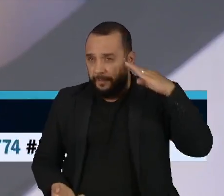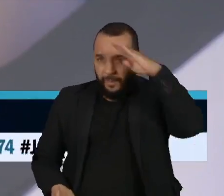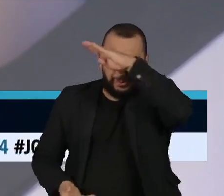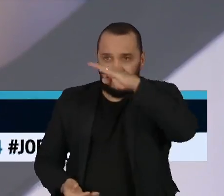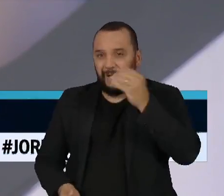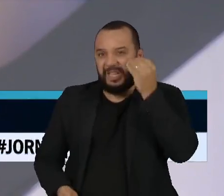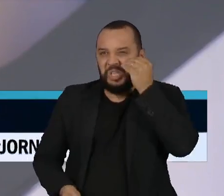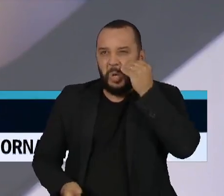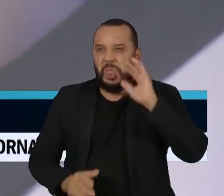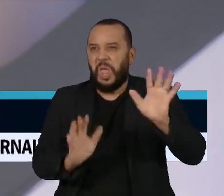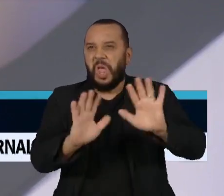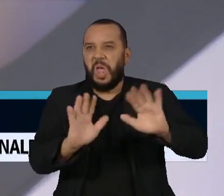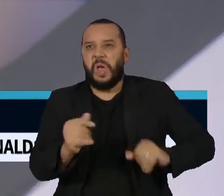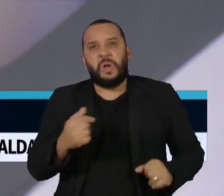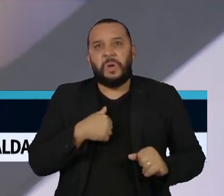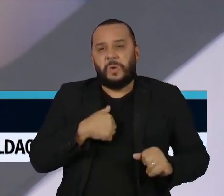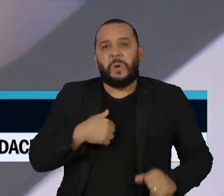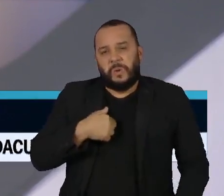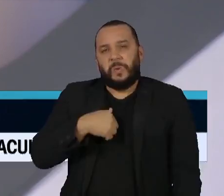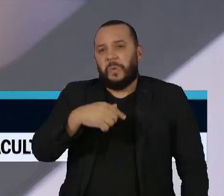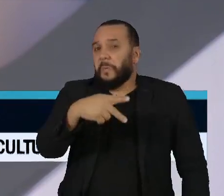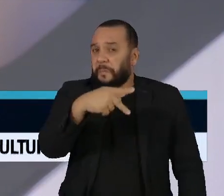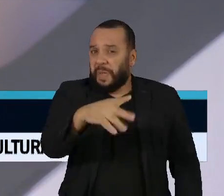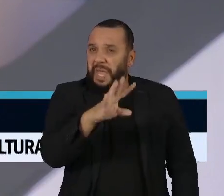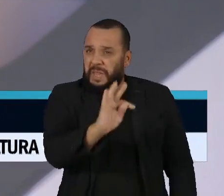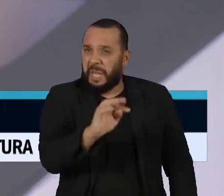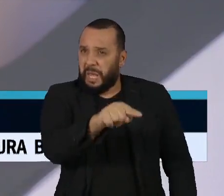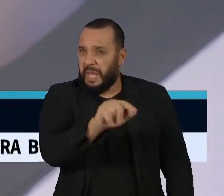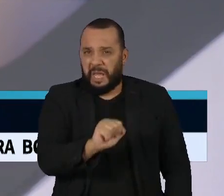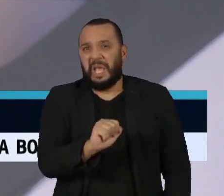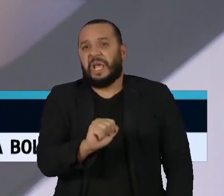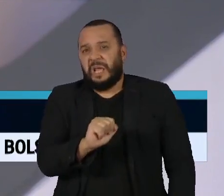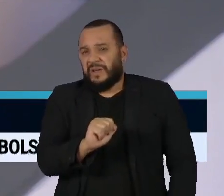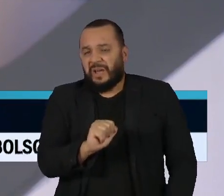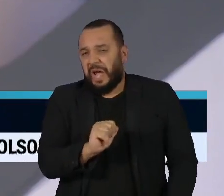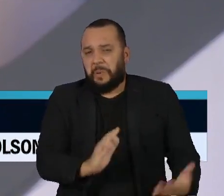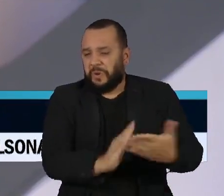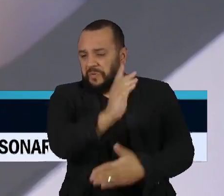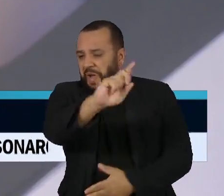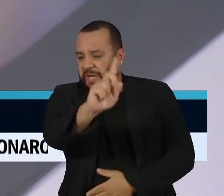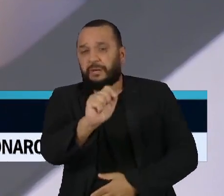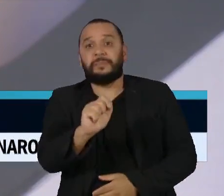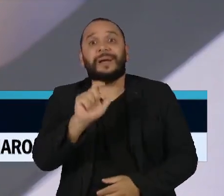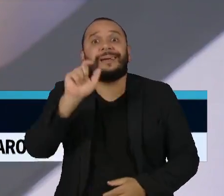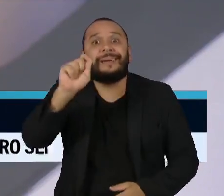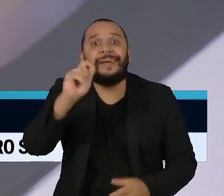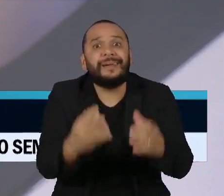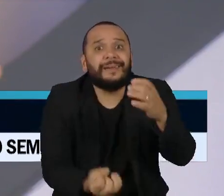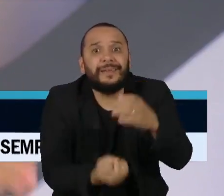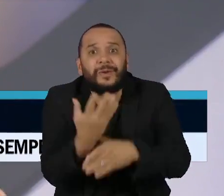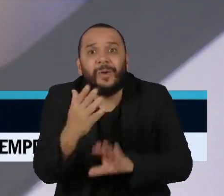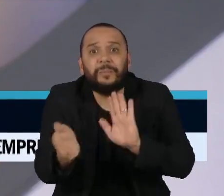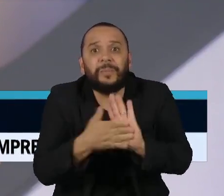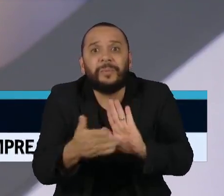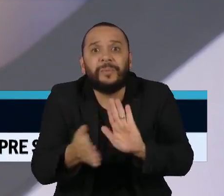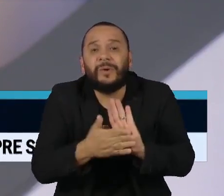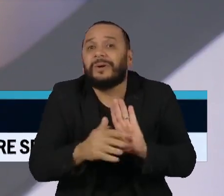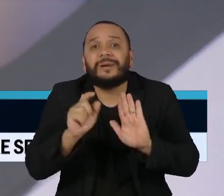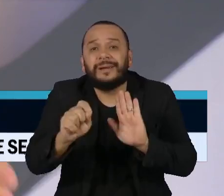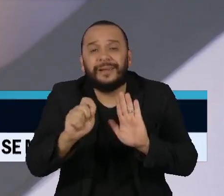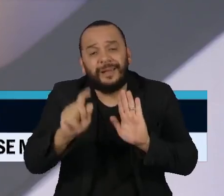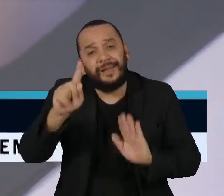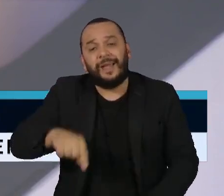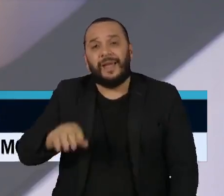bandeira, falou, olha, isso aqui vai cair no colo do PT, apesar de não ser uma proposta do PT. Quem relatou isso aí desde o começo, começou o